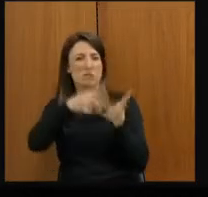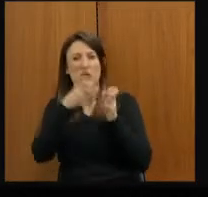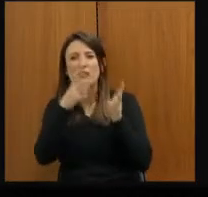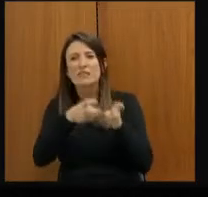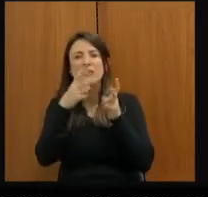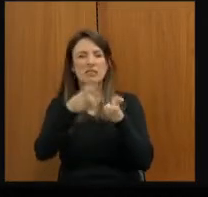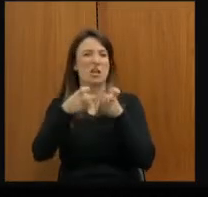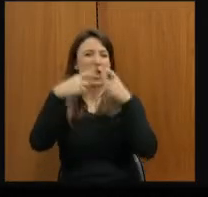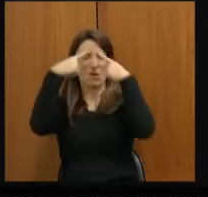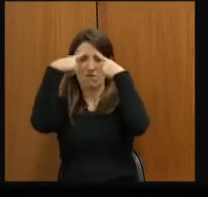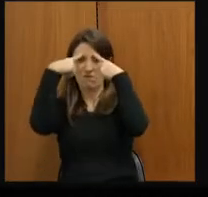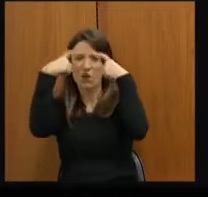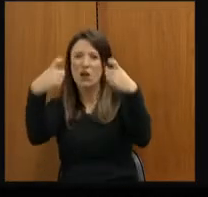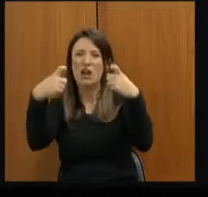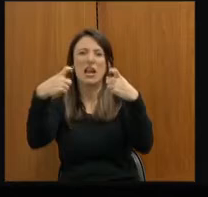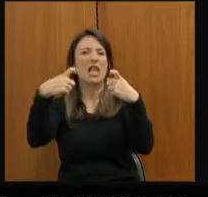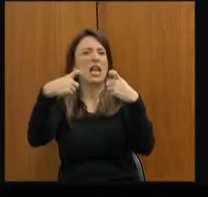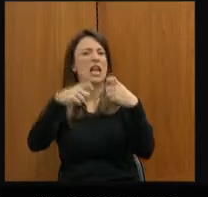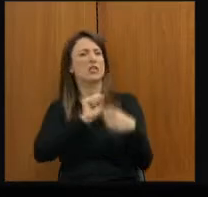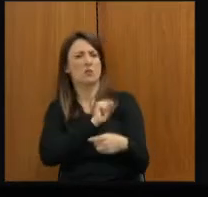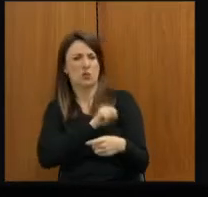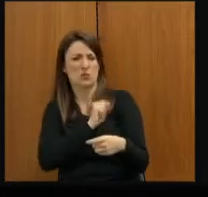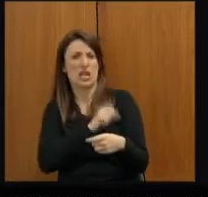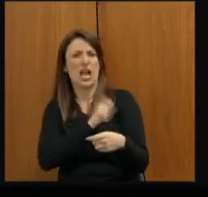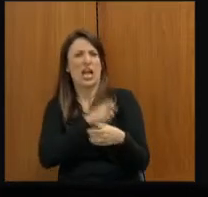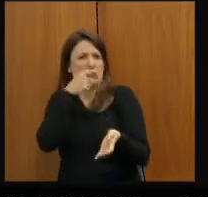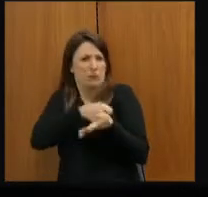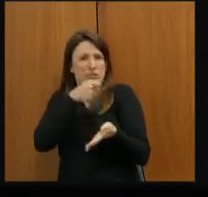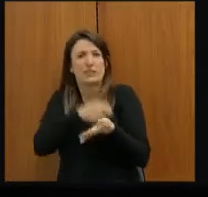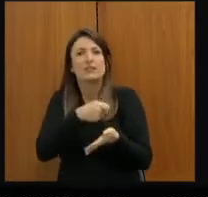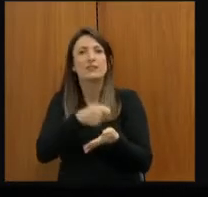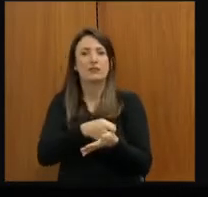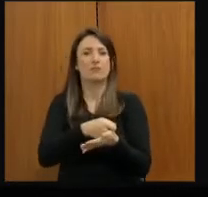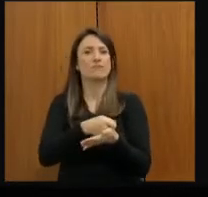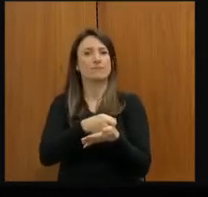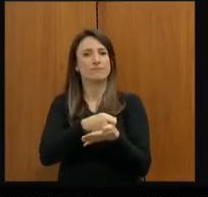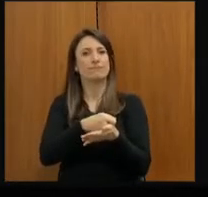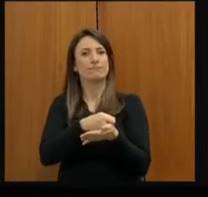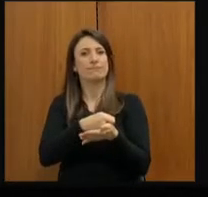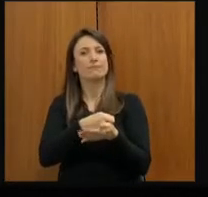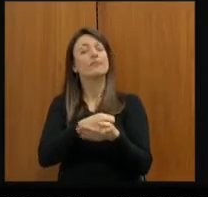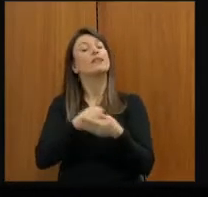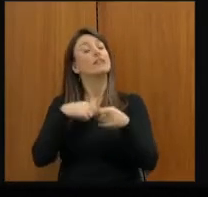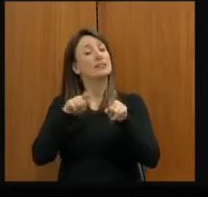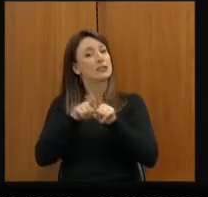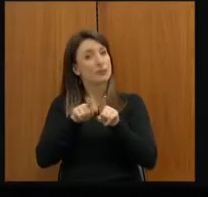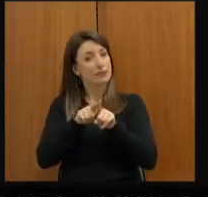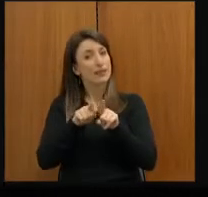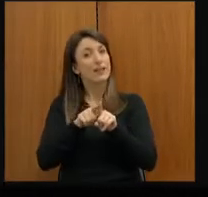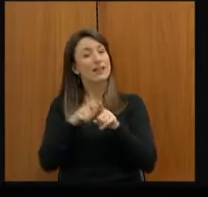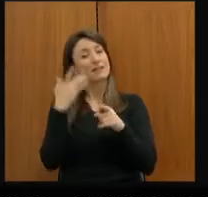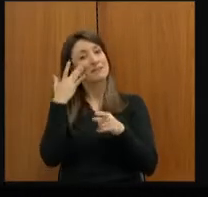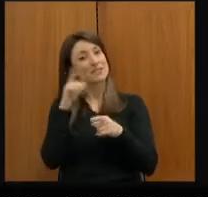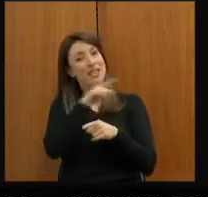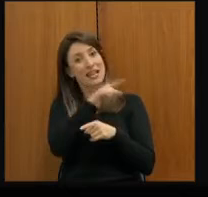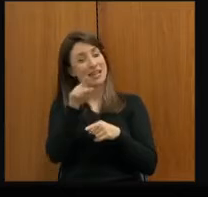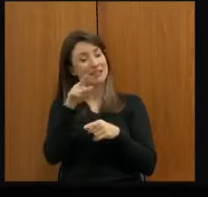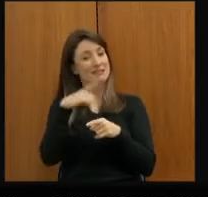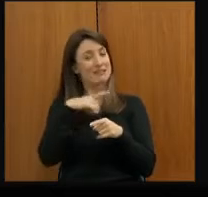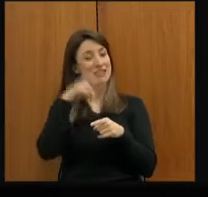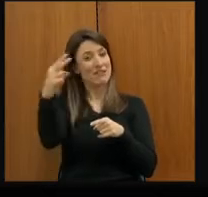violência crueldade e opressão aqui eu até cumprimento virtualmente Se tiver me ouvindo